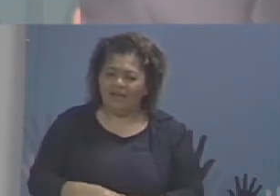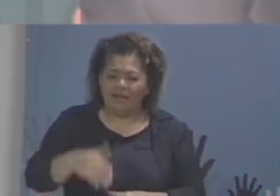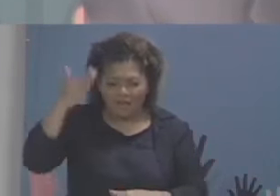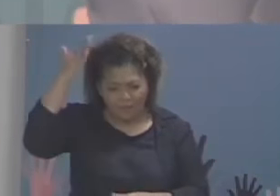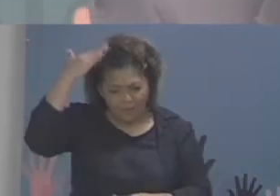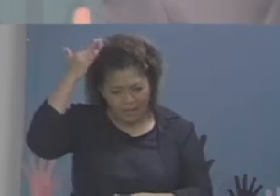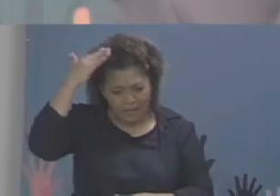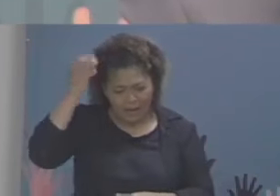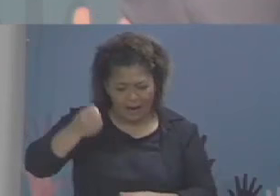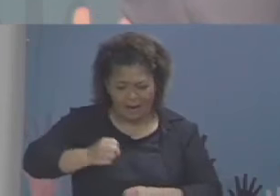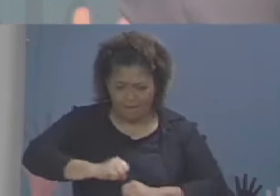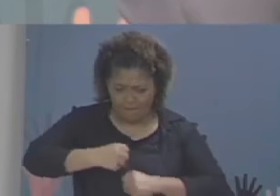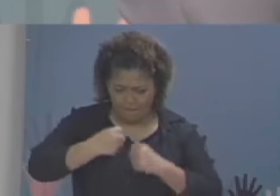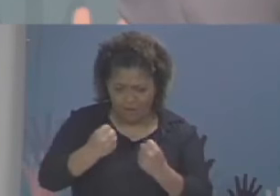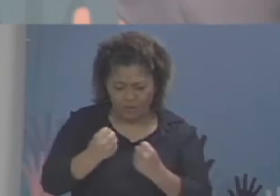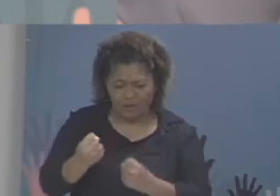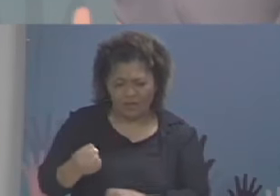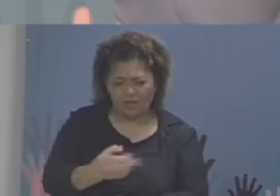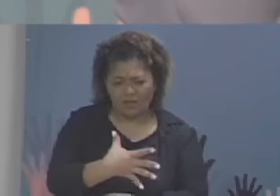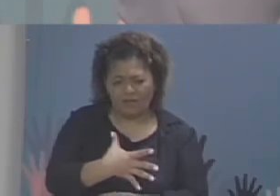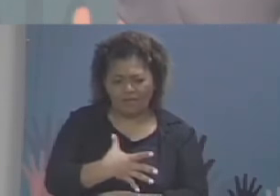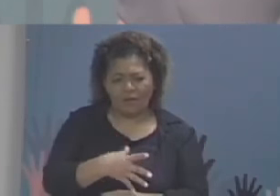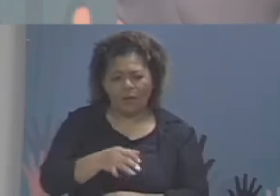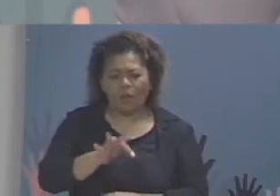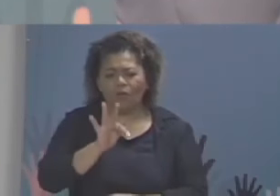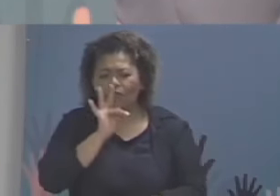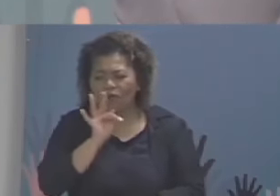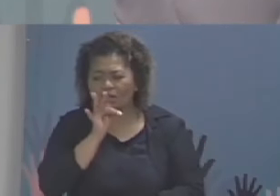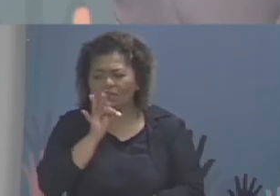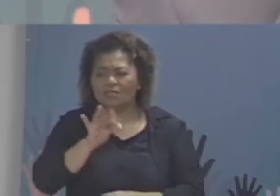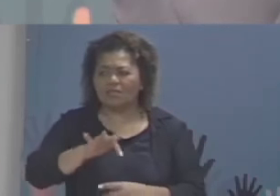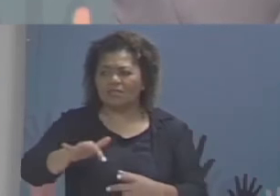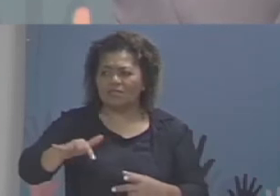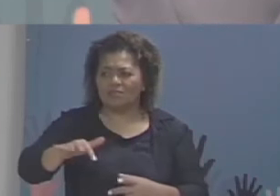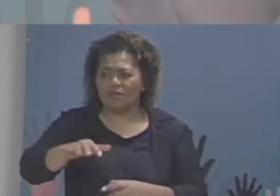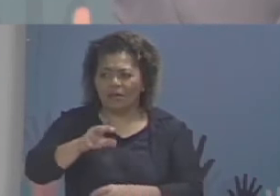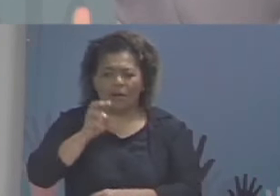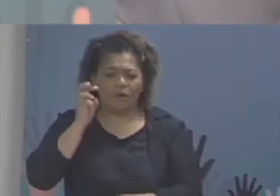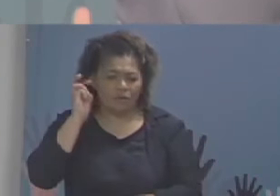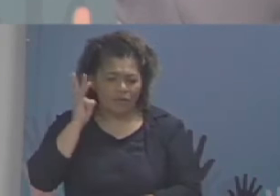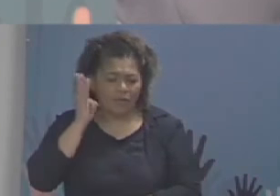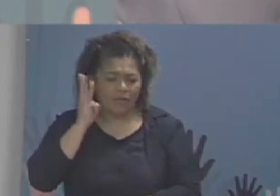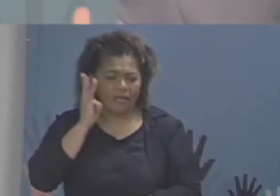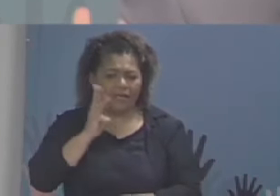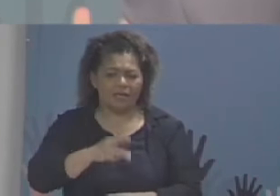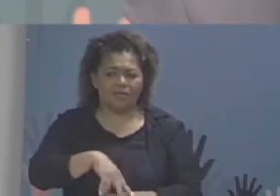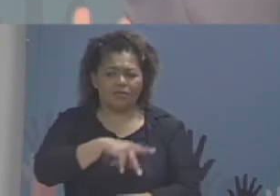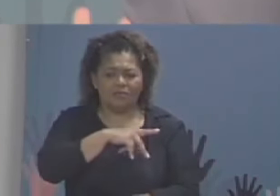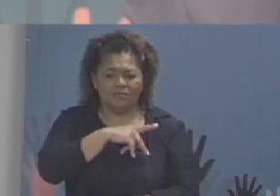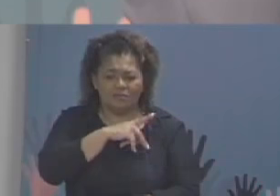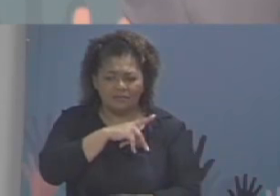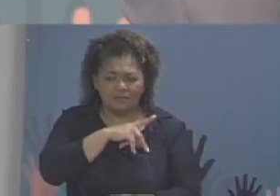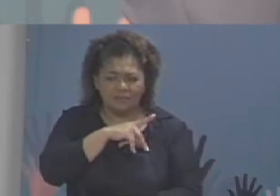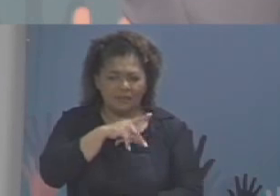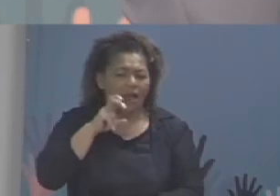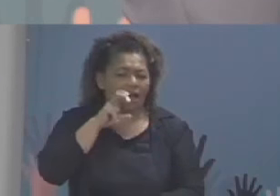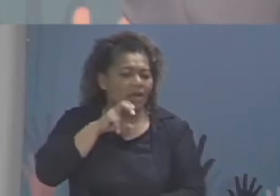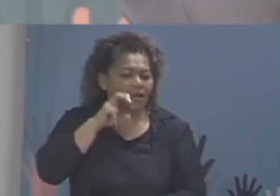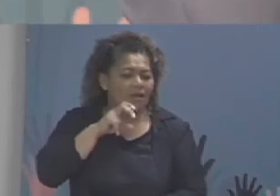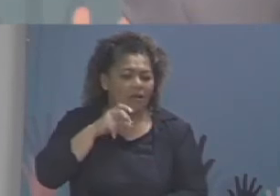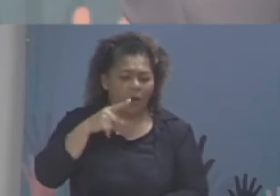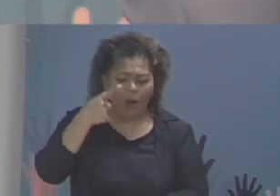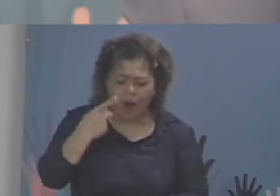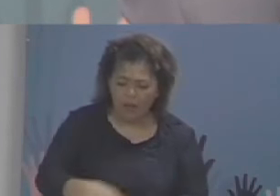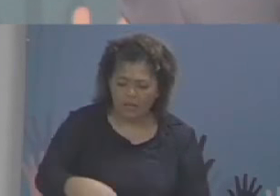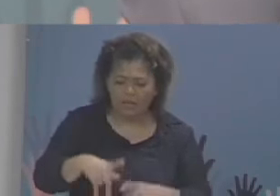e Inovação, no Tocantins, Aproximação, no Maranhão, CRP 22, chapa 11, em Alagoas, chapa 13, no Distrito Federal,